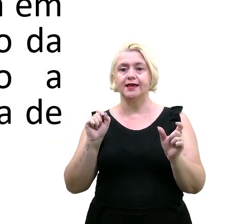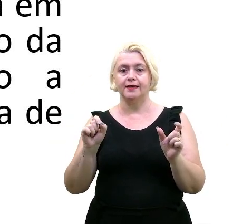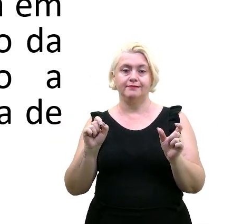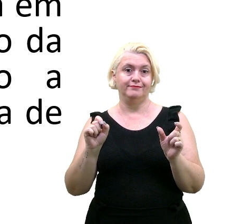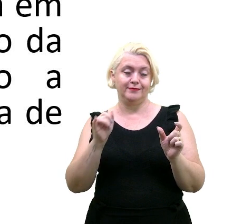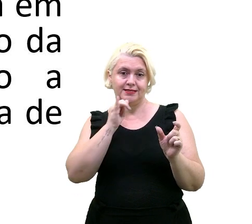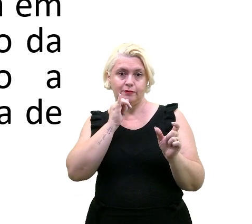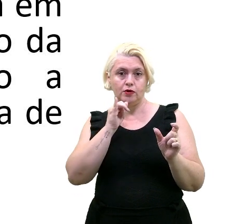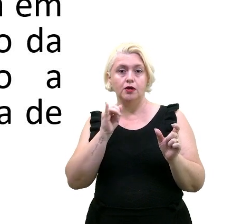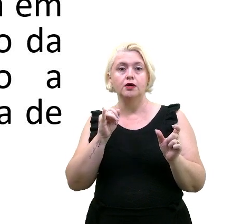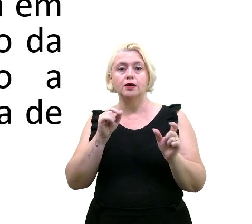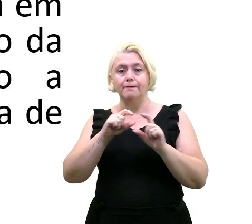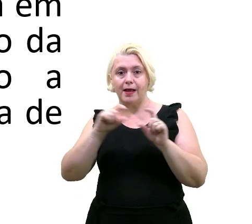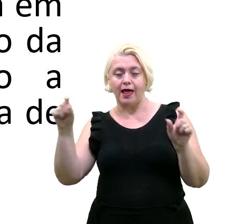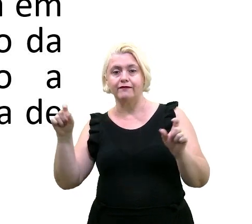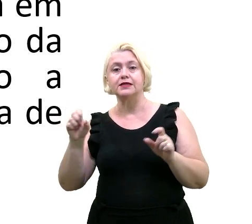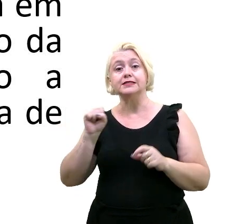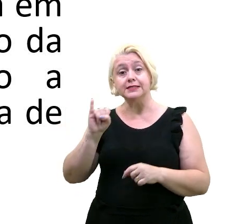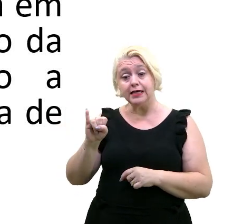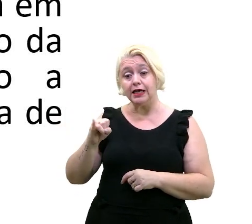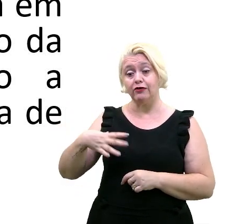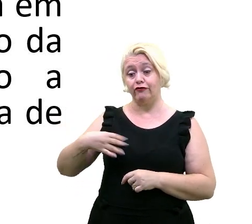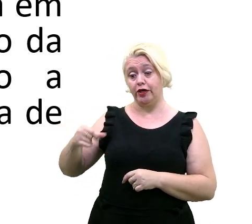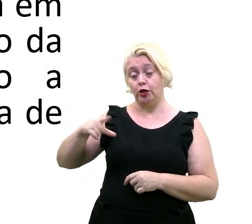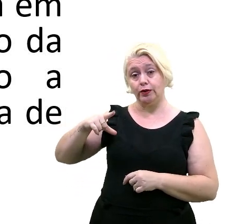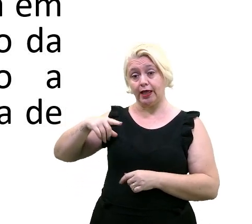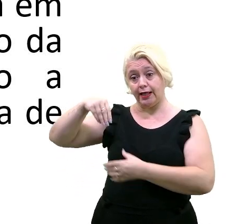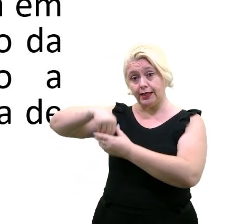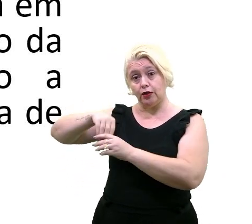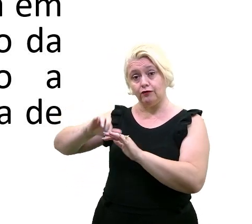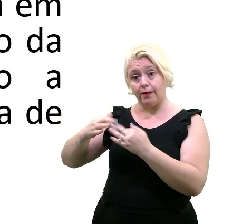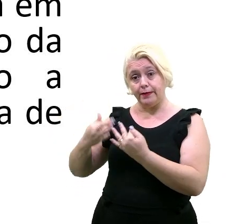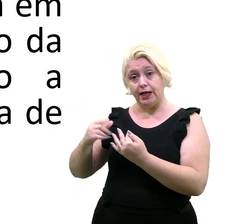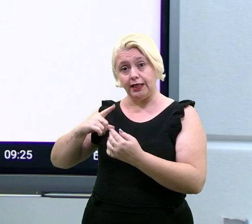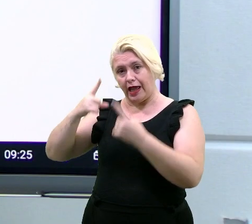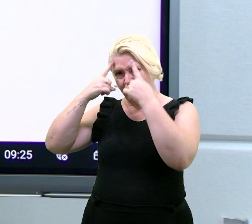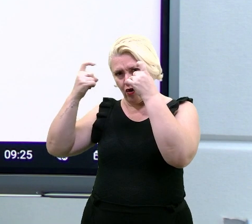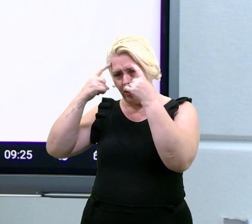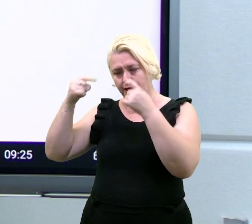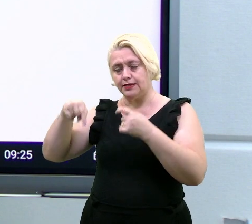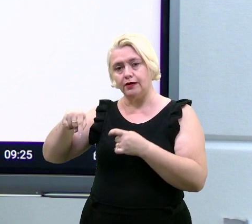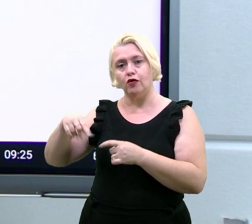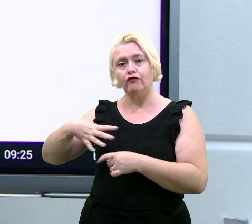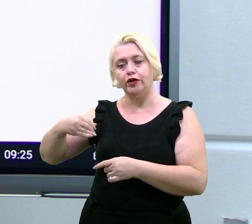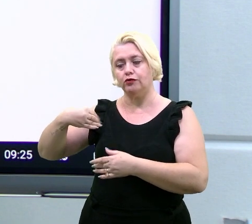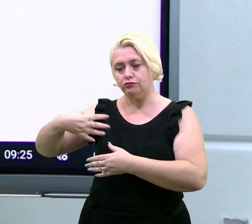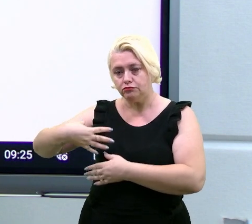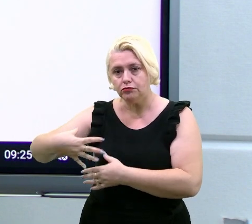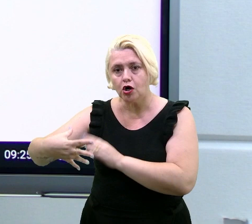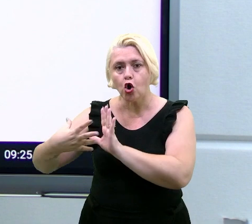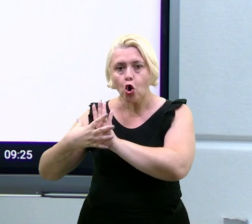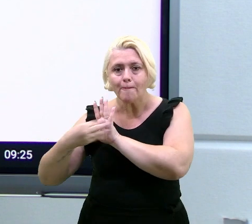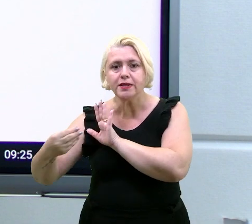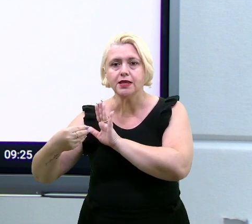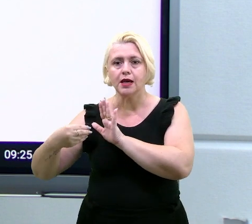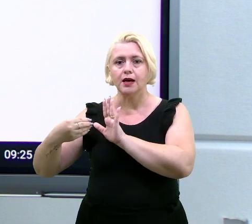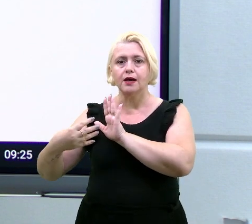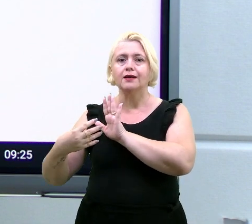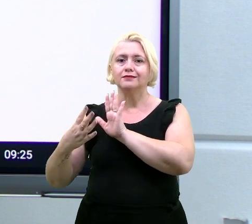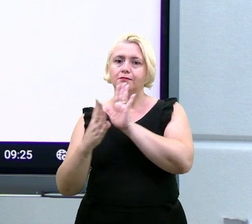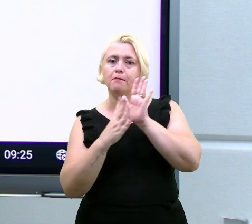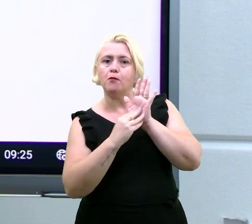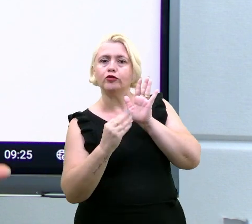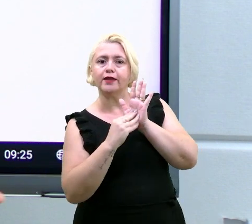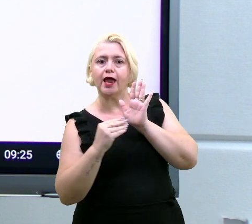em uma família com esse comportamento também T de a adotá-lo Então essas expressões elas me ajudam a transmitir a